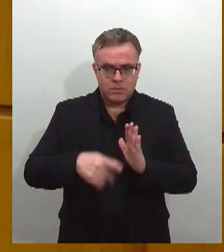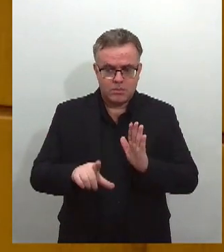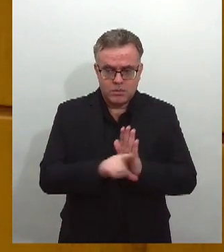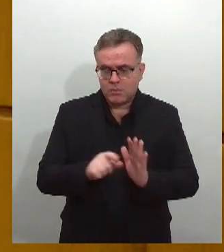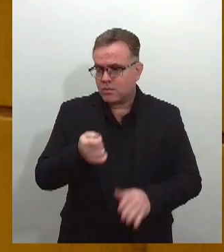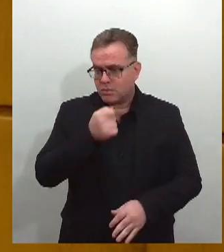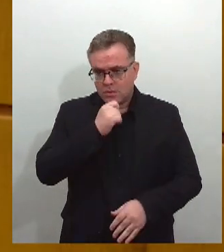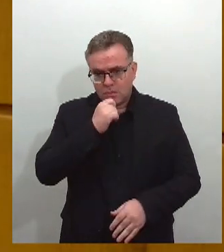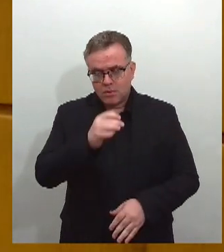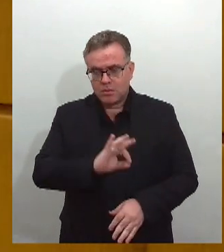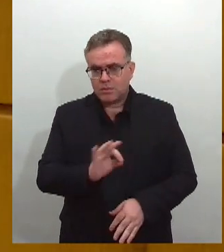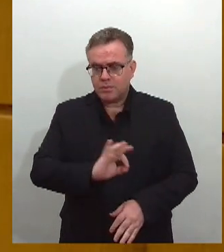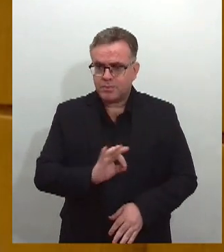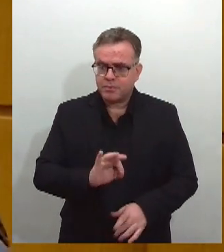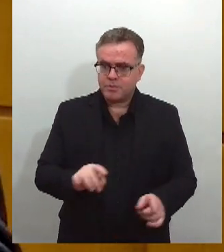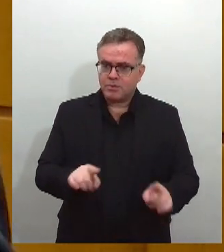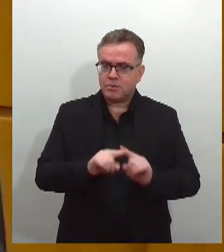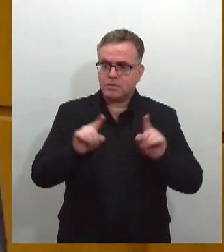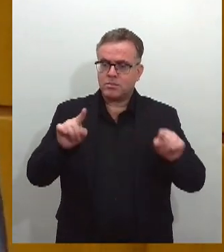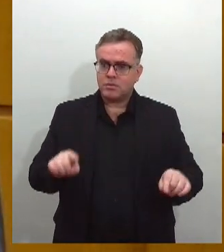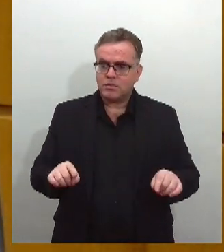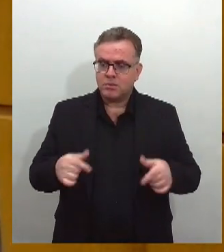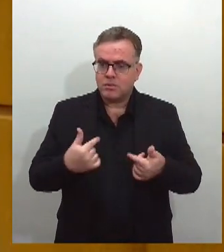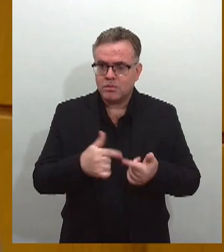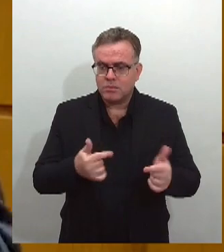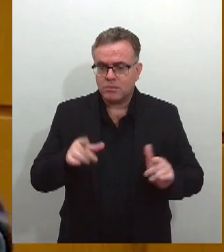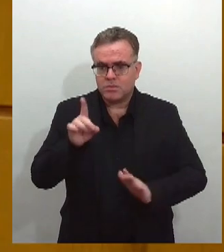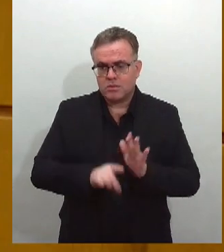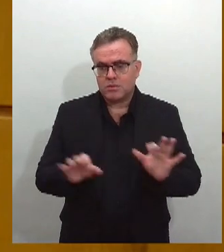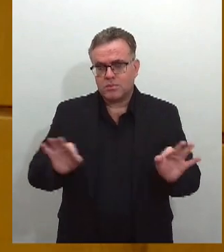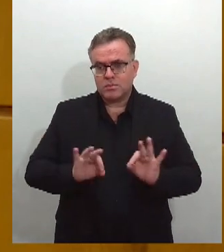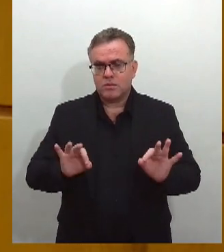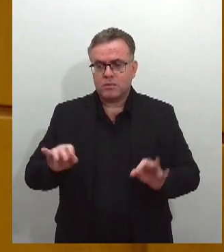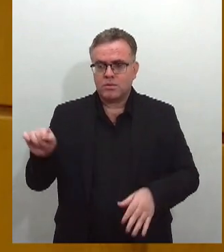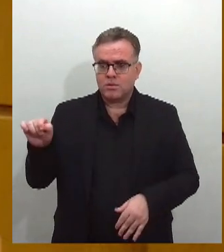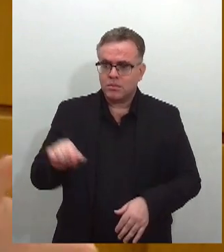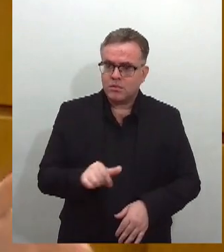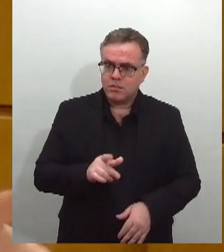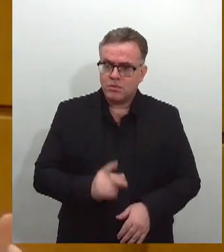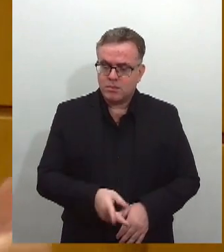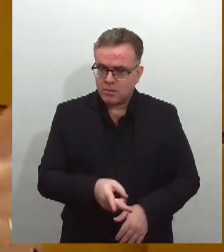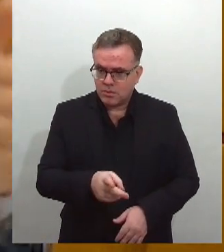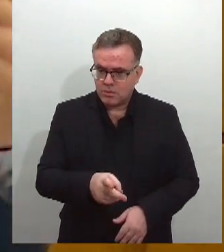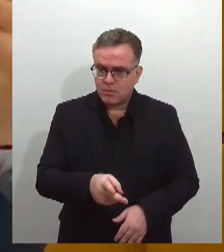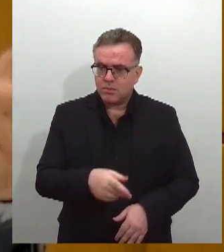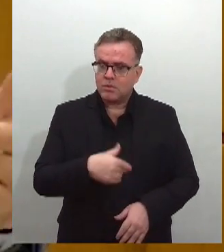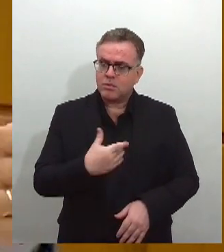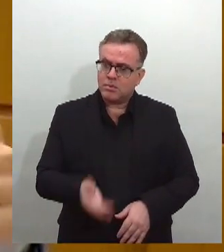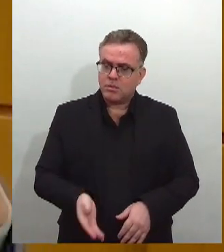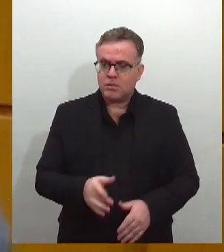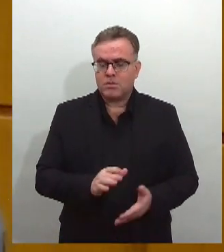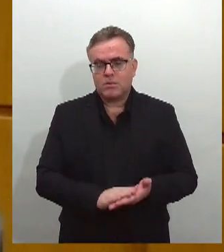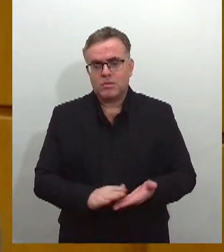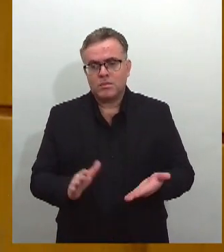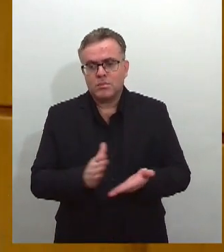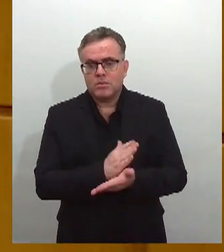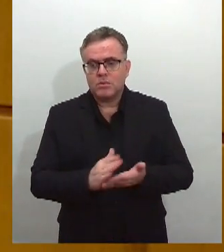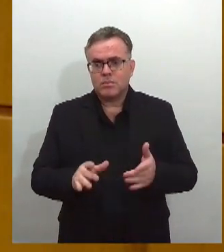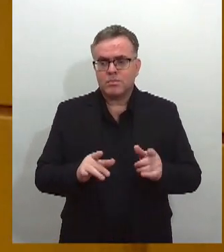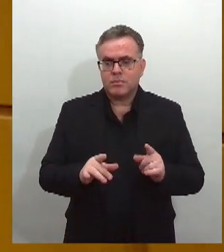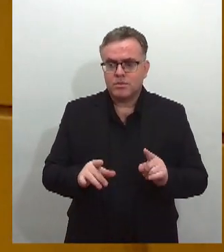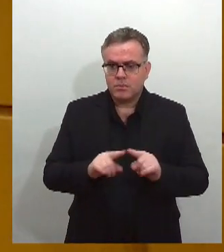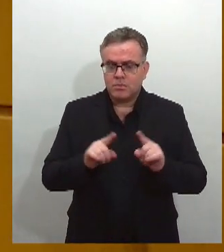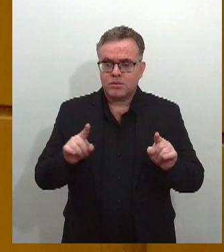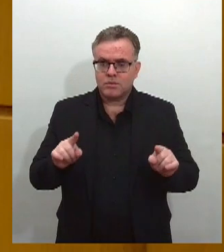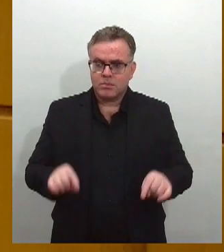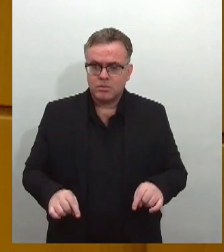o servidor já não tem mais direito ao abono de permanência. E aí o que está acontecendo? Vários servidores estão batendo a porta do